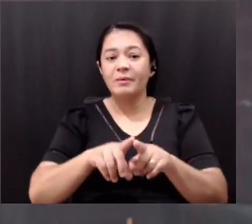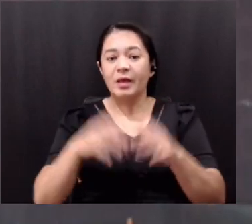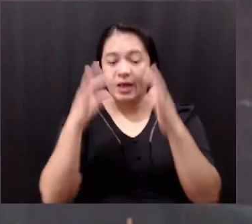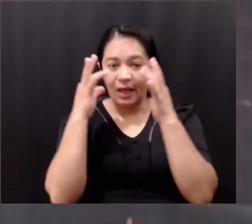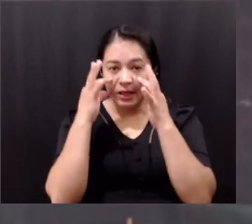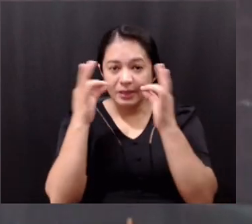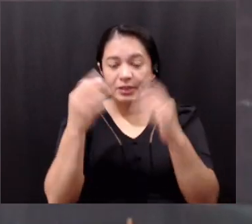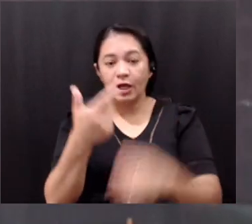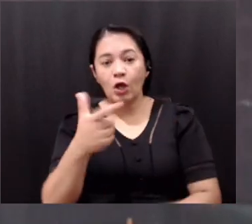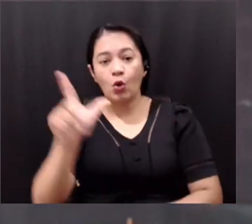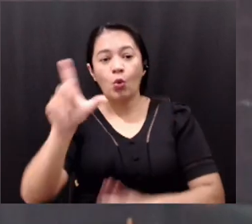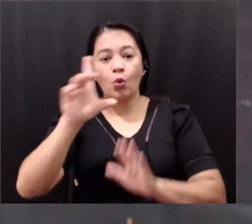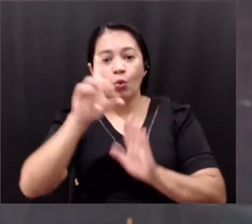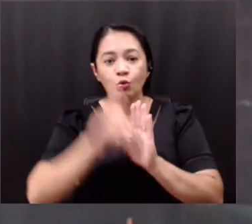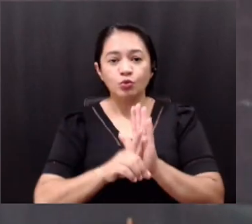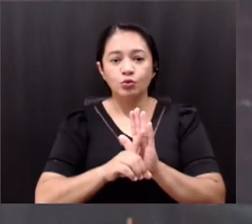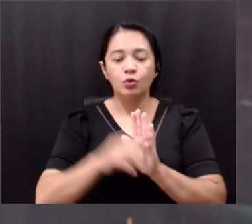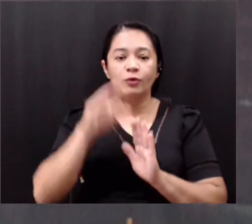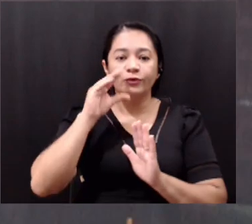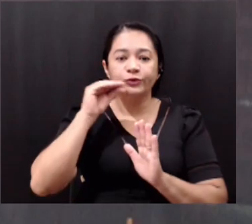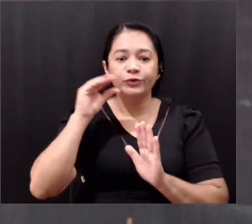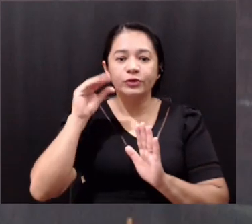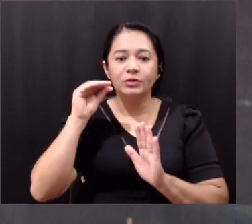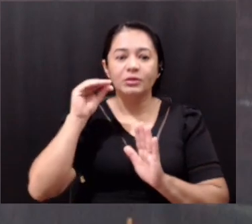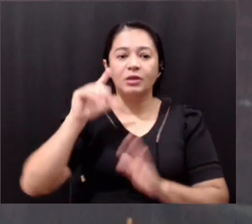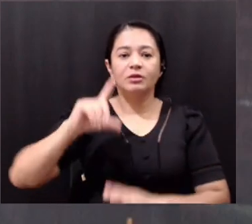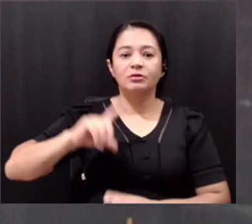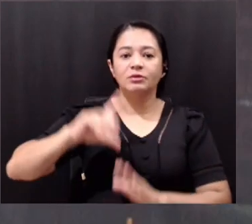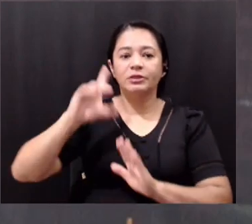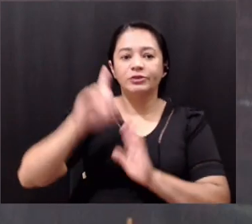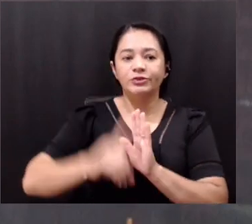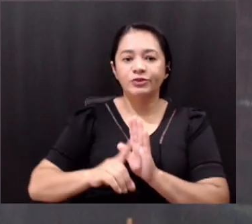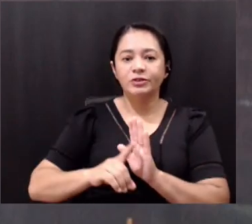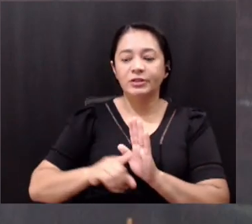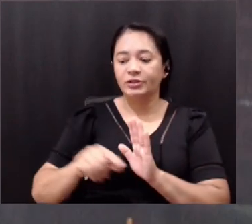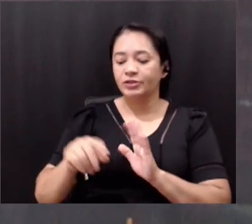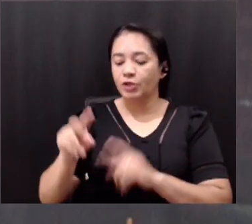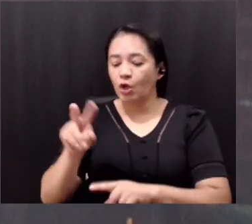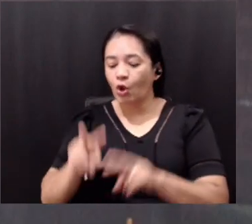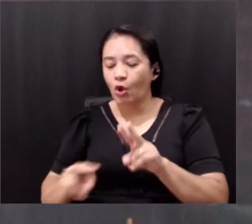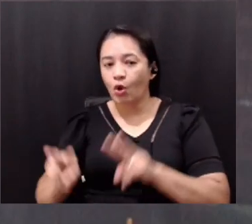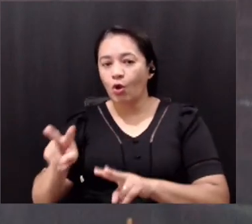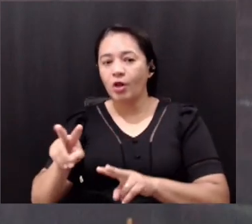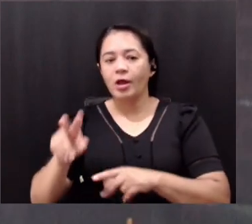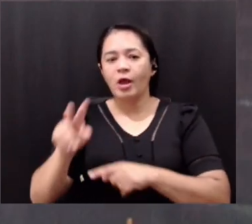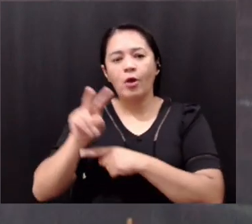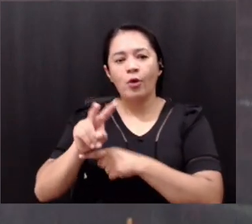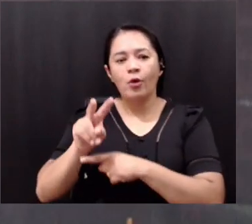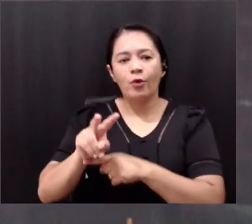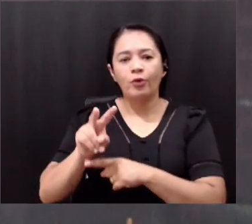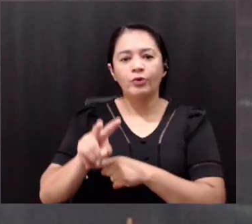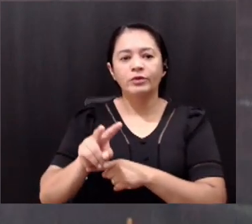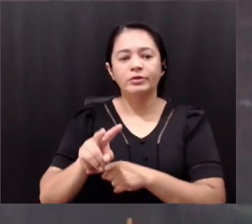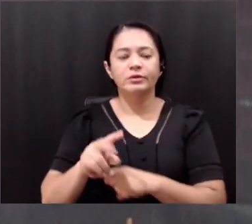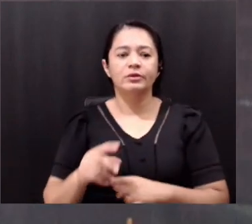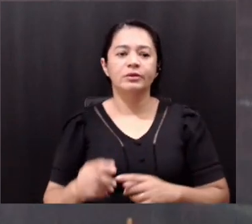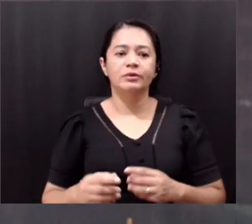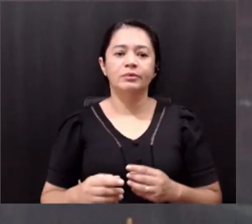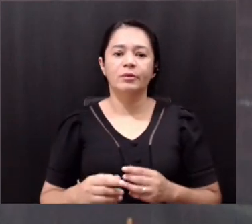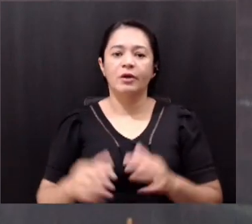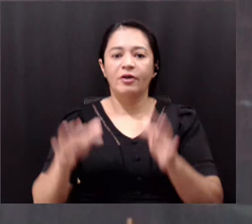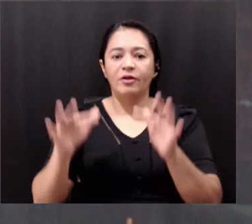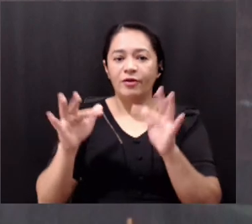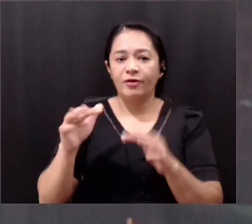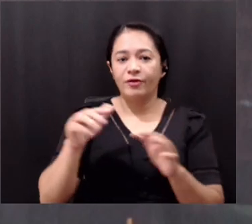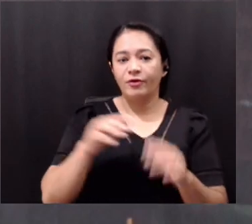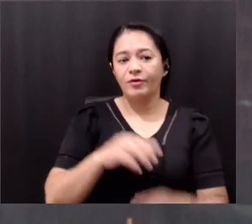tem o direito e a empresa tem que monitorar e cuidar para que esse direito seja observado, a desconectar, até o final de semana com a família, até